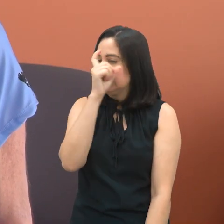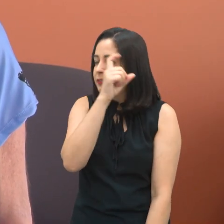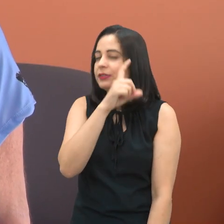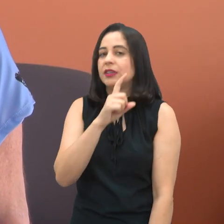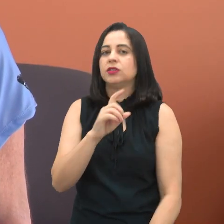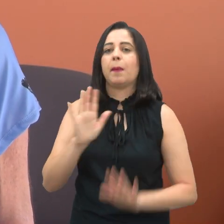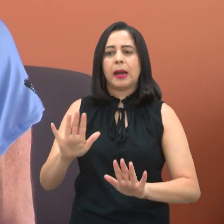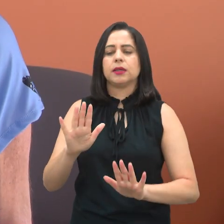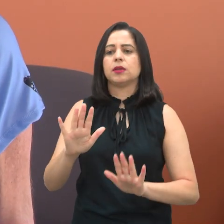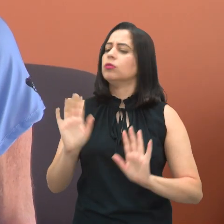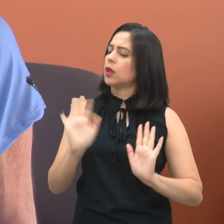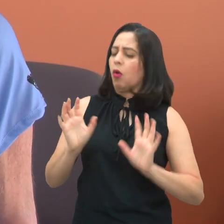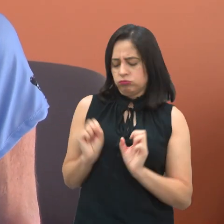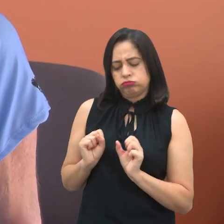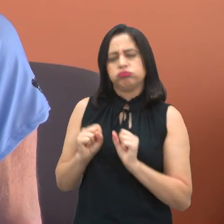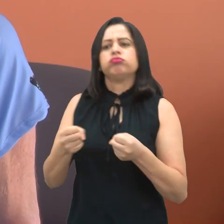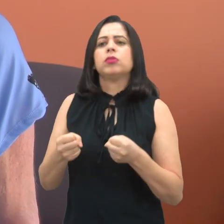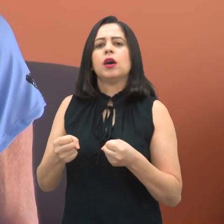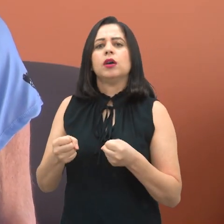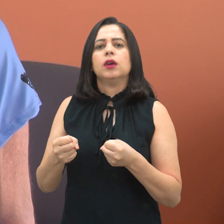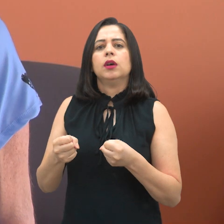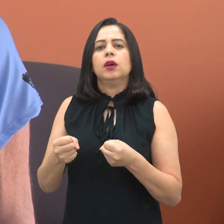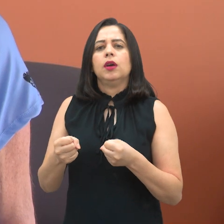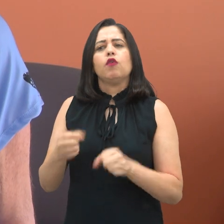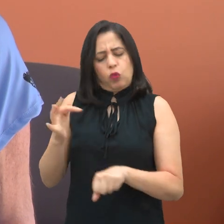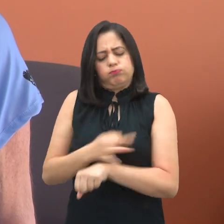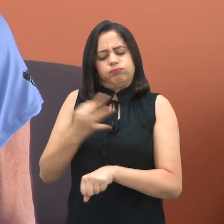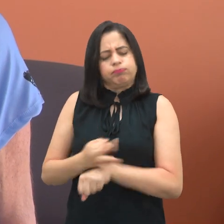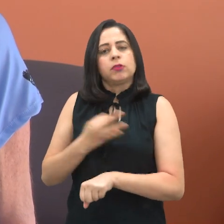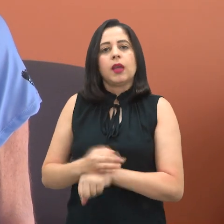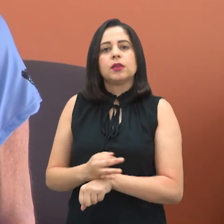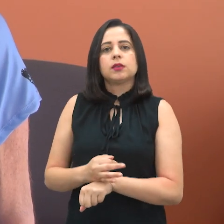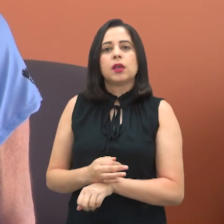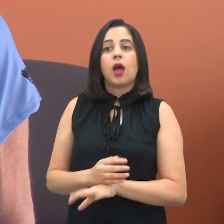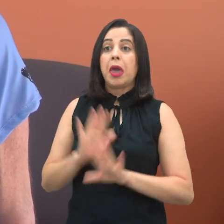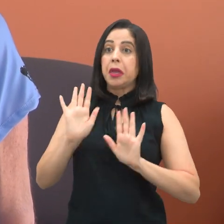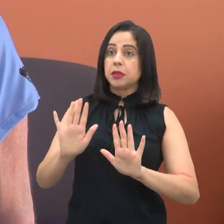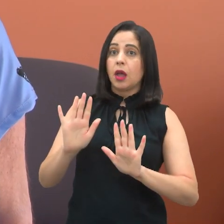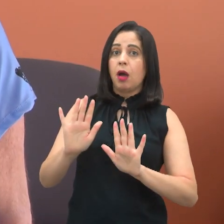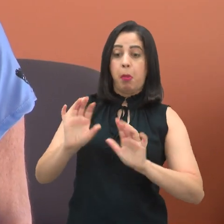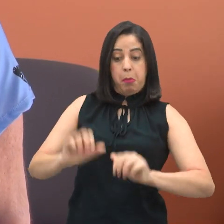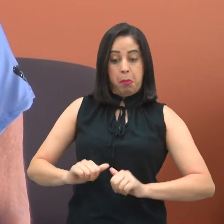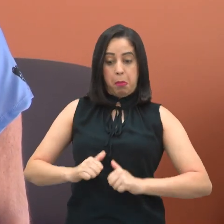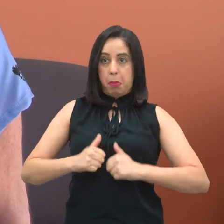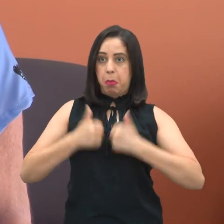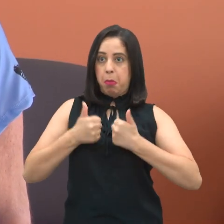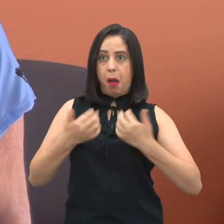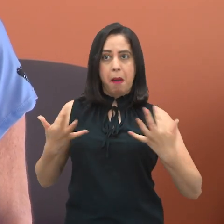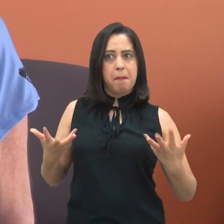morte. Mas eu falei, não, vamos encarar. Se tiver que ser, vai ser. E tive uma recuperação